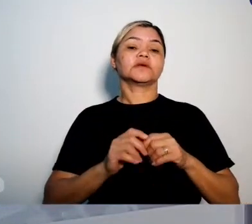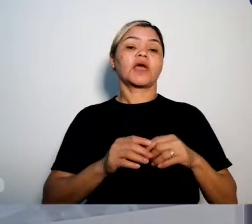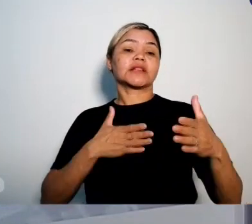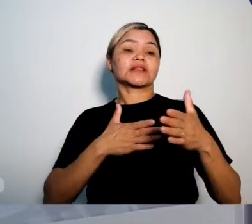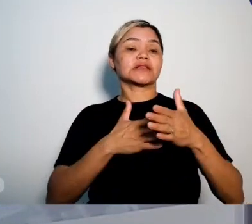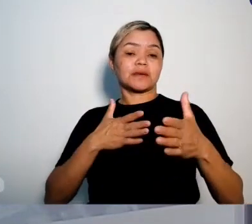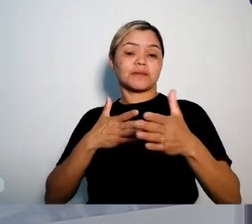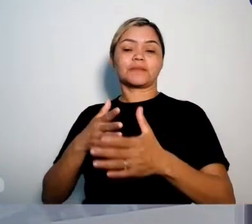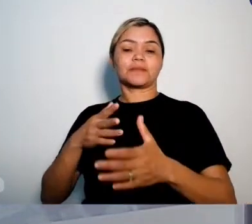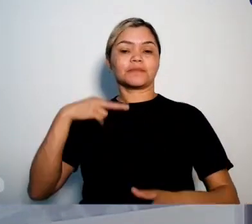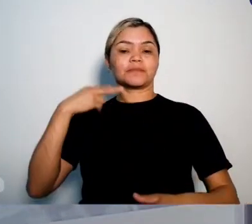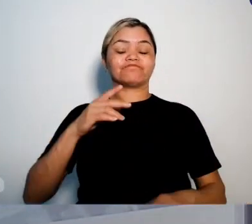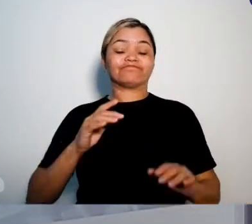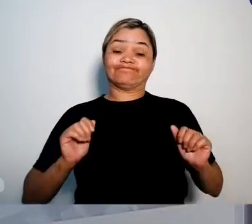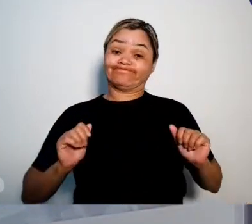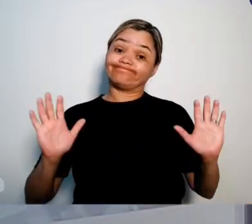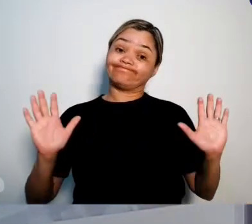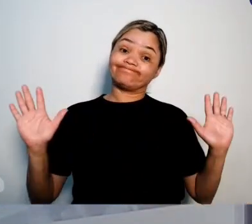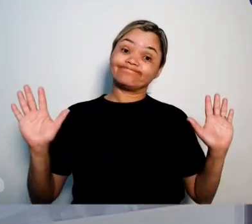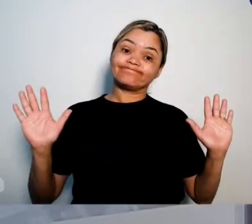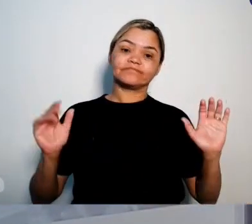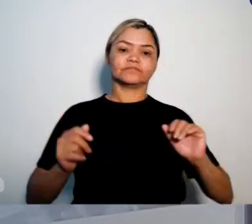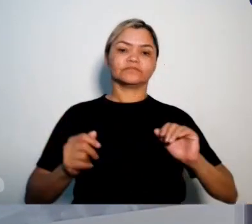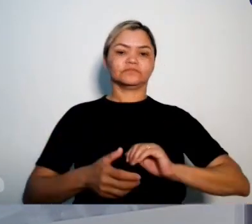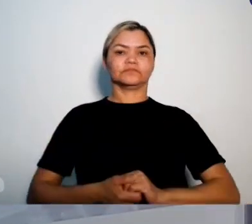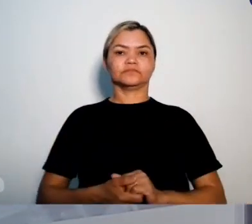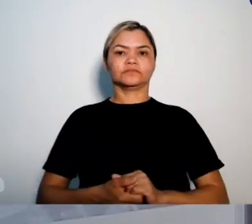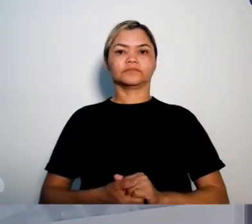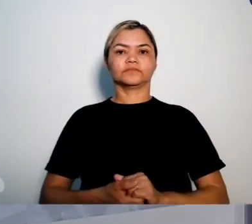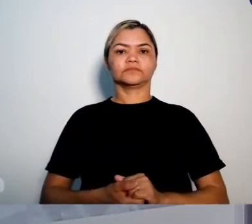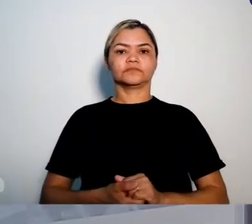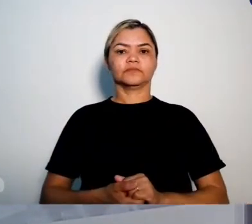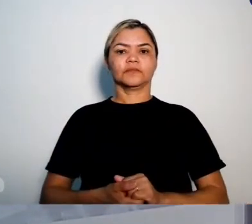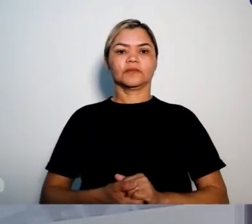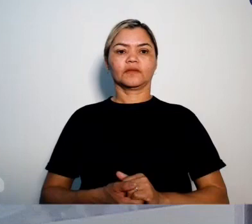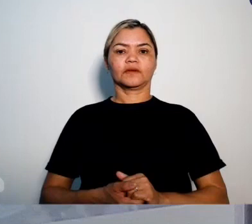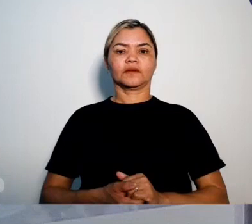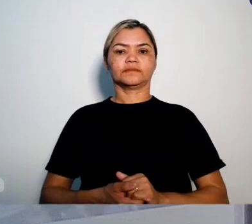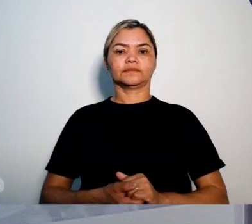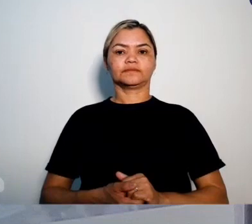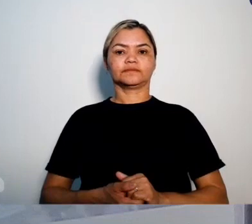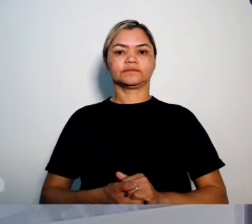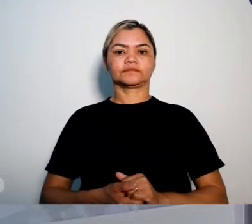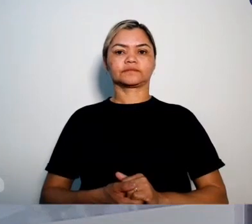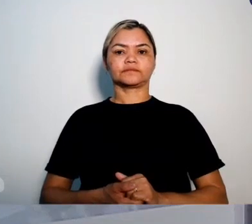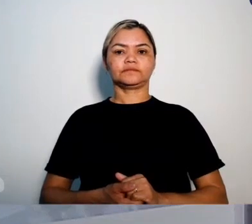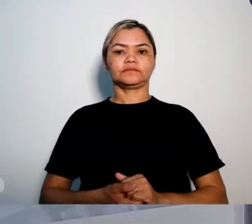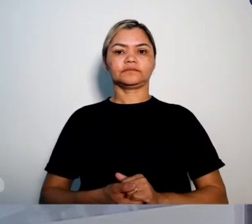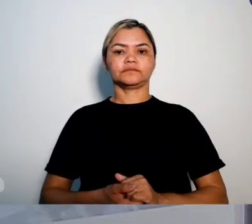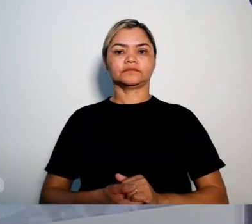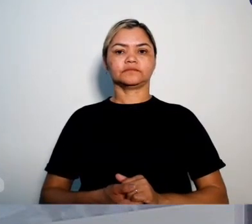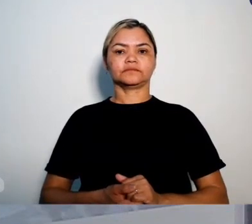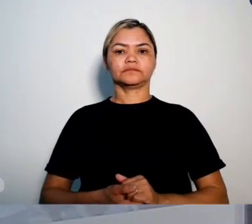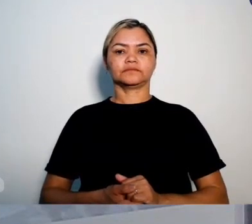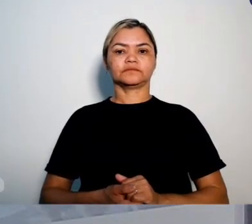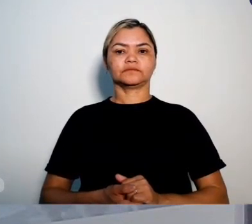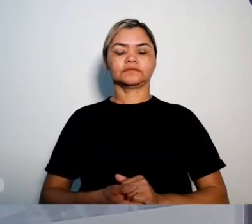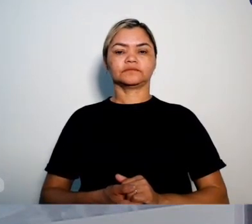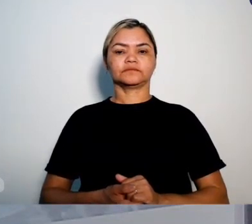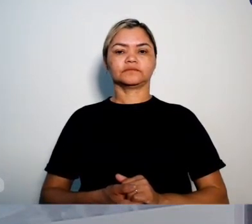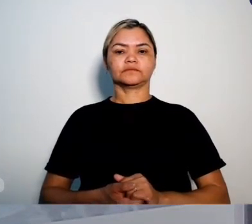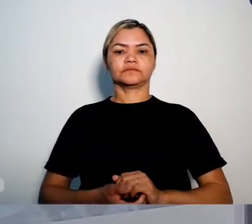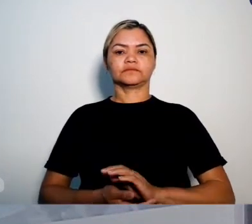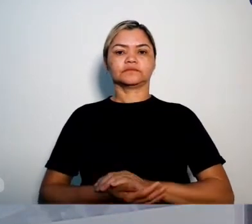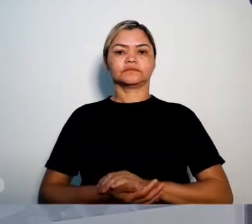em muitos projetos de lei, porque quem tem o recurso, o dinheiro público e a